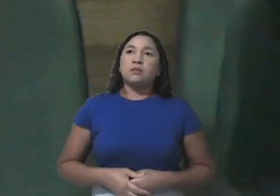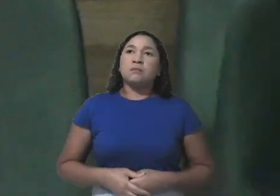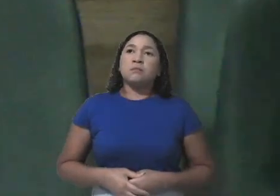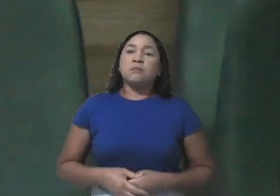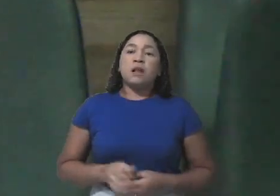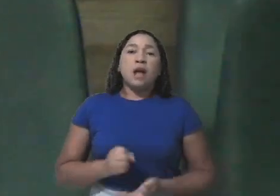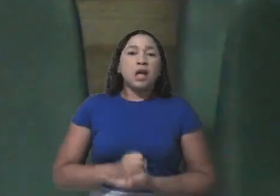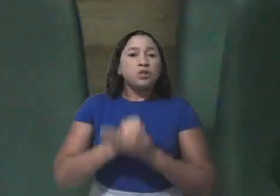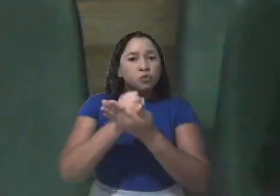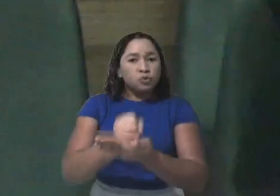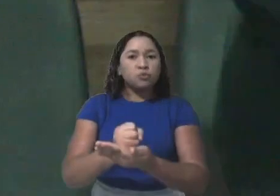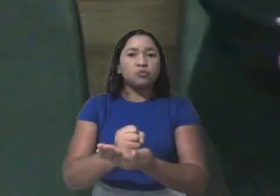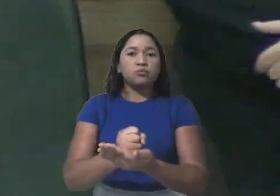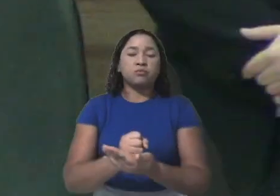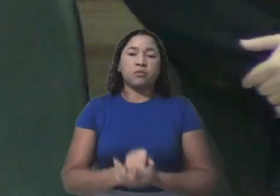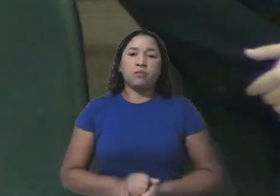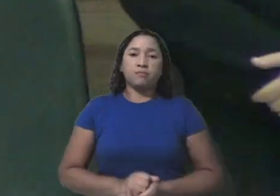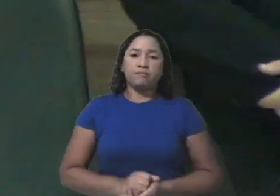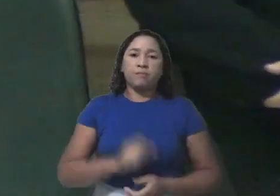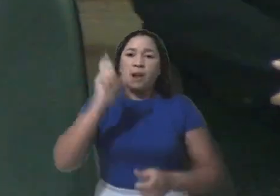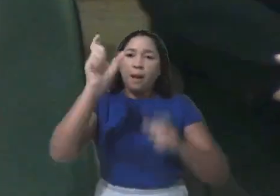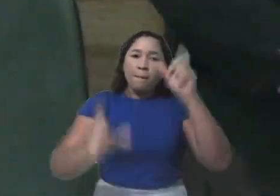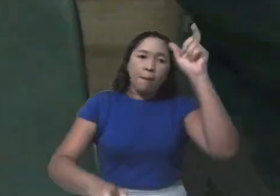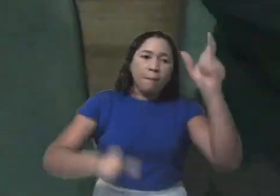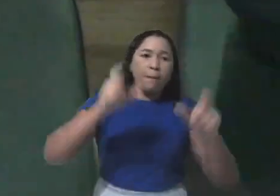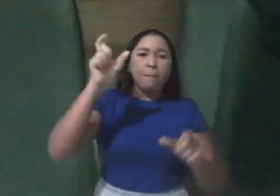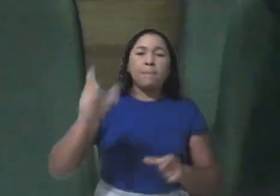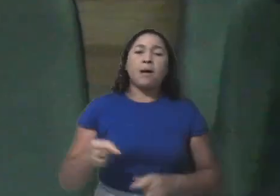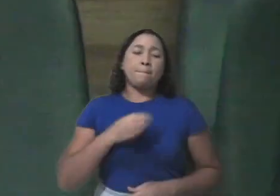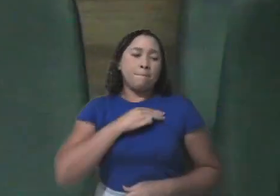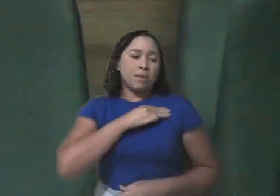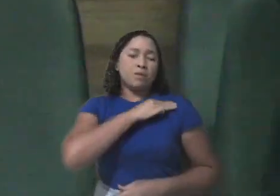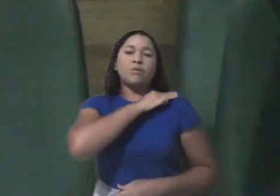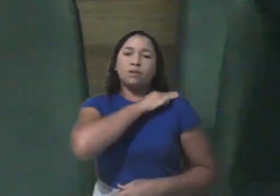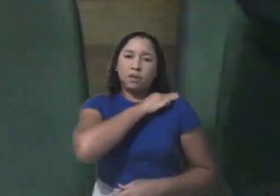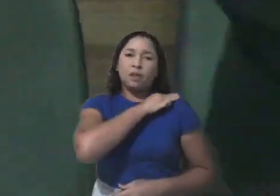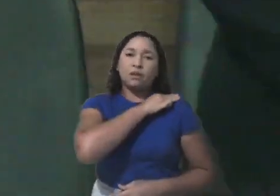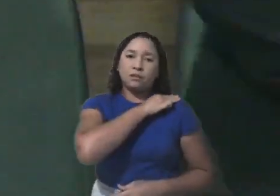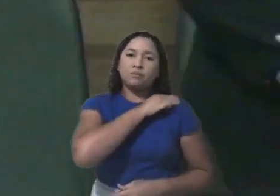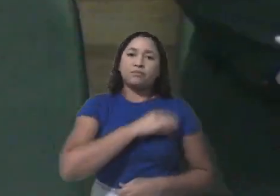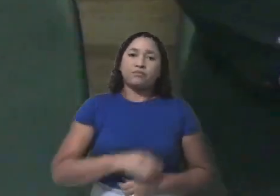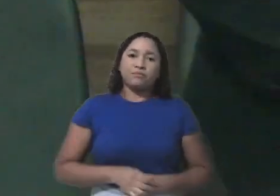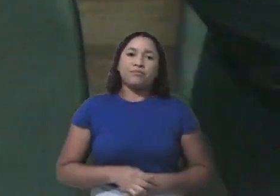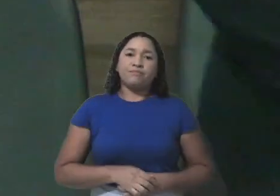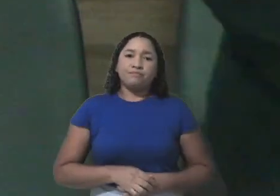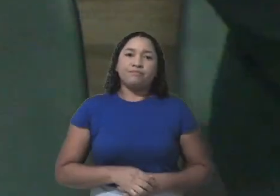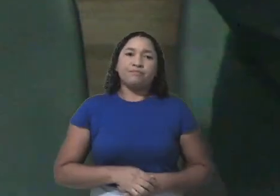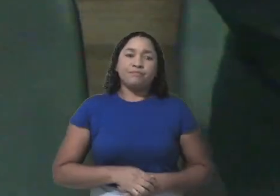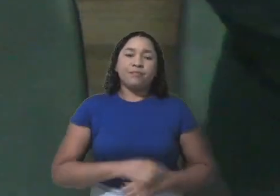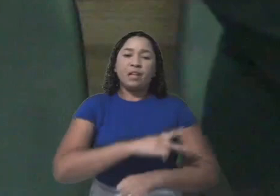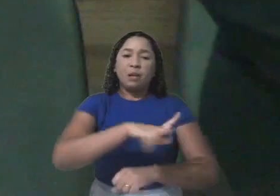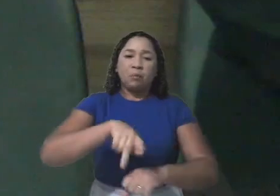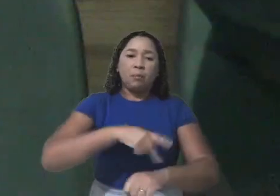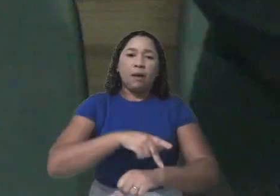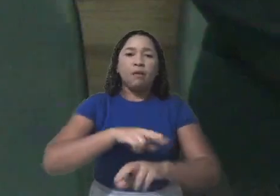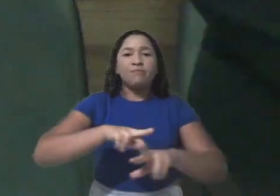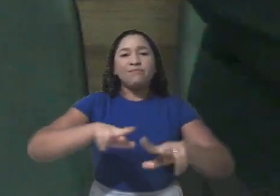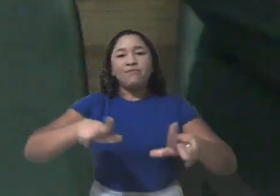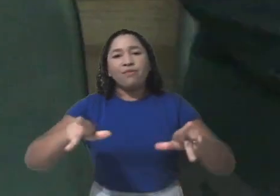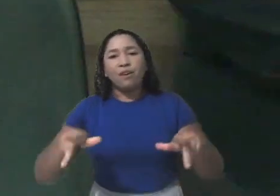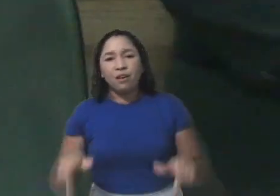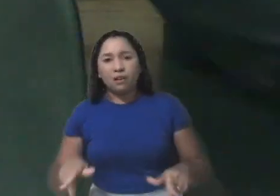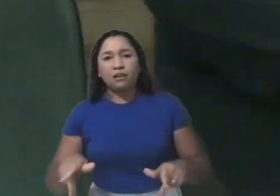fora do país, e também aqui no estado de Alagoas. Estava ali conversando com o nosso irmão auxiliar Duval sobre o